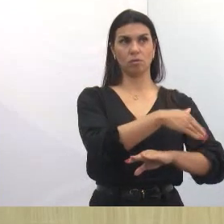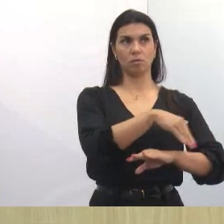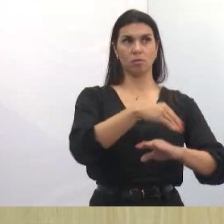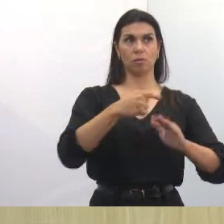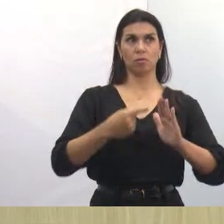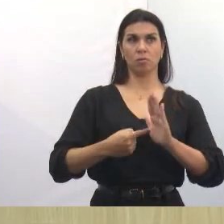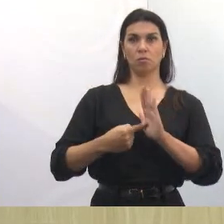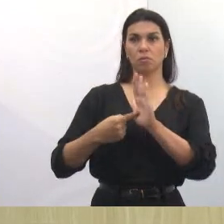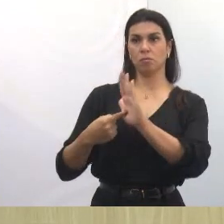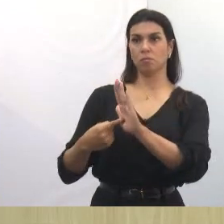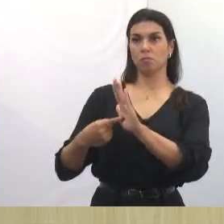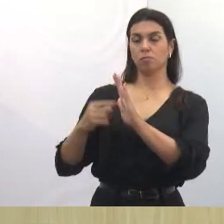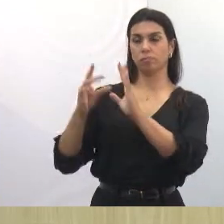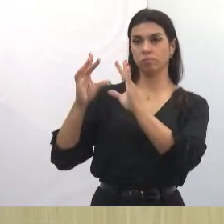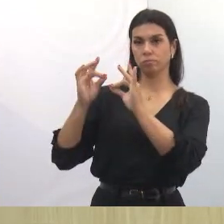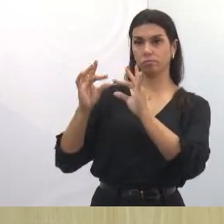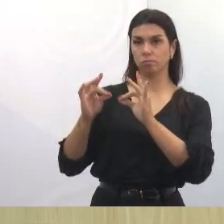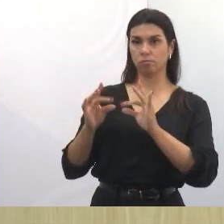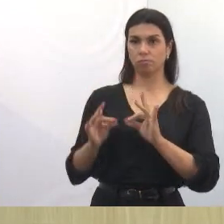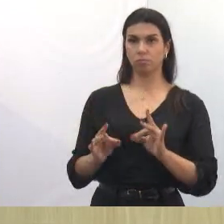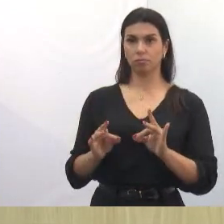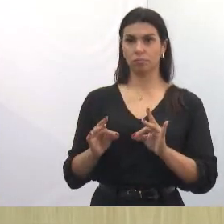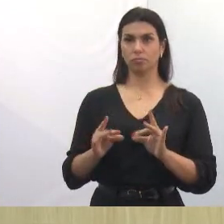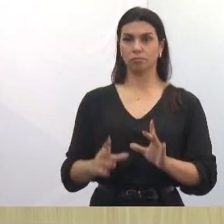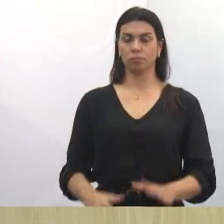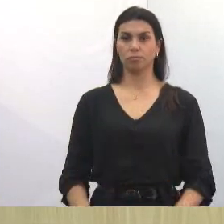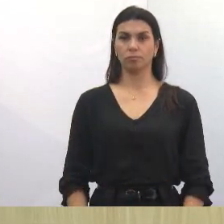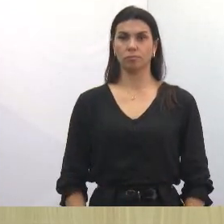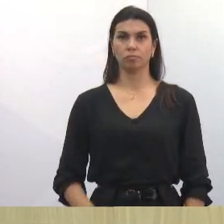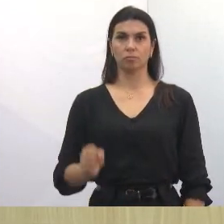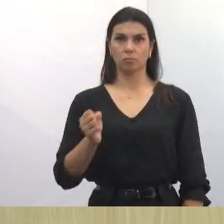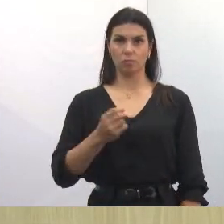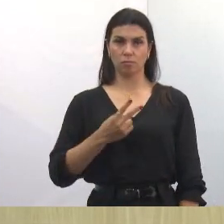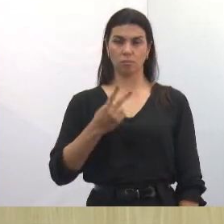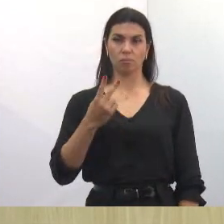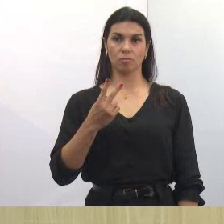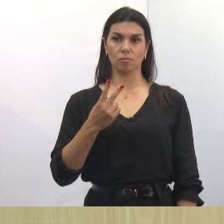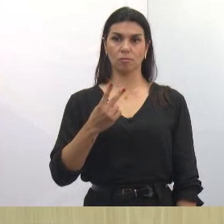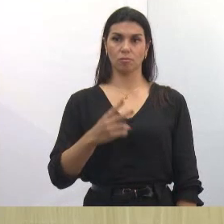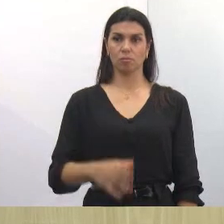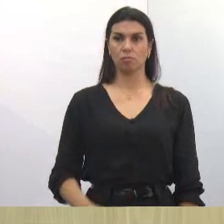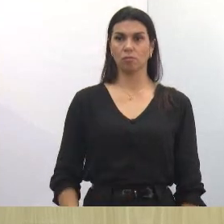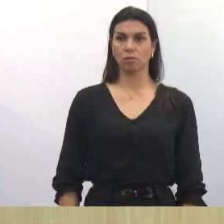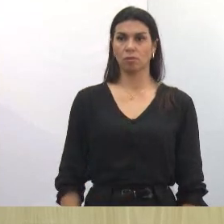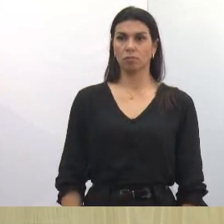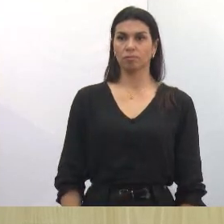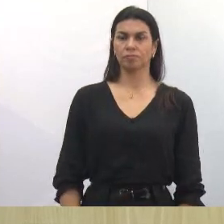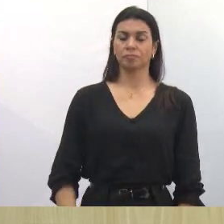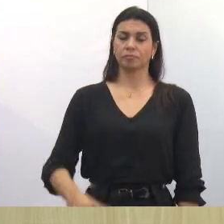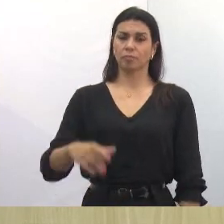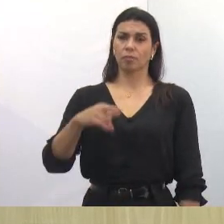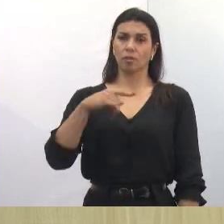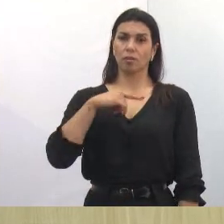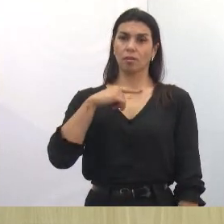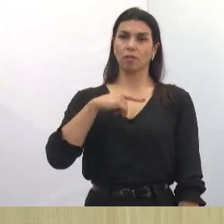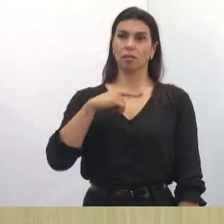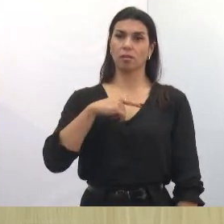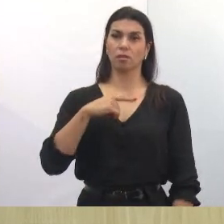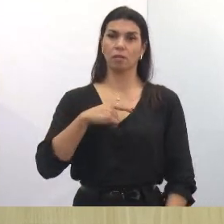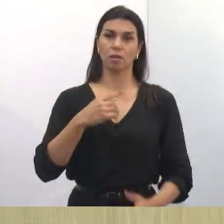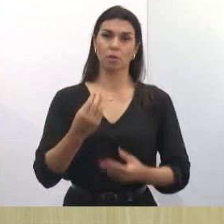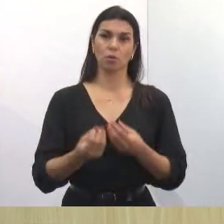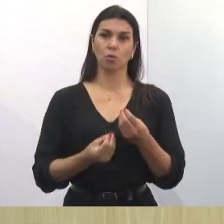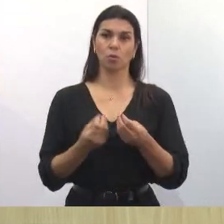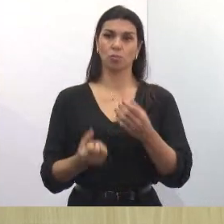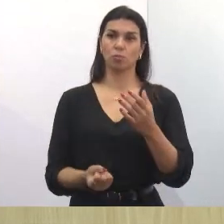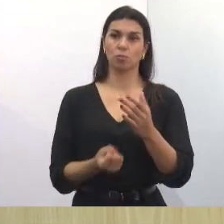localidade? Favor detalhar. 2. Há pretensão de instalar uma nova